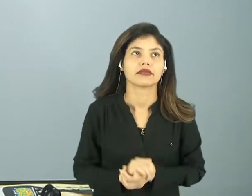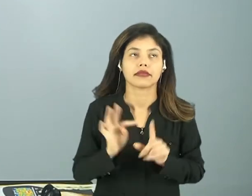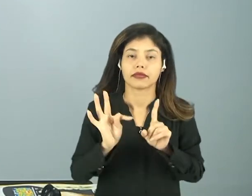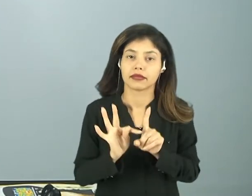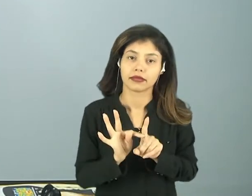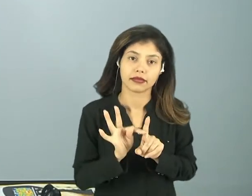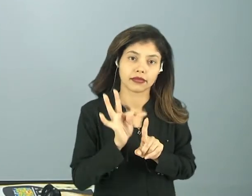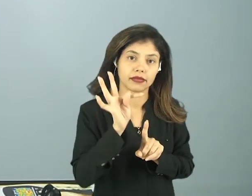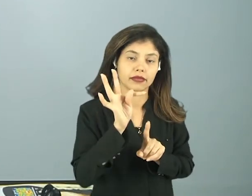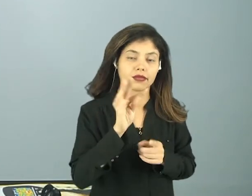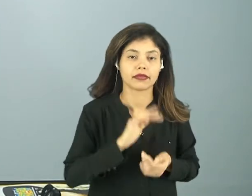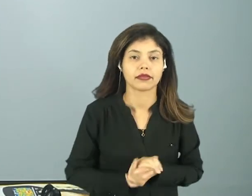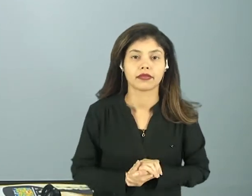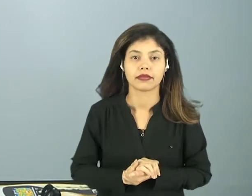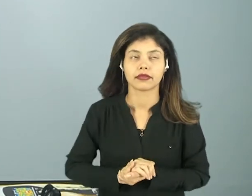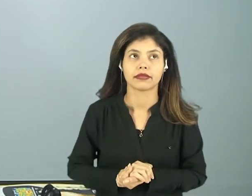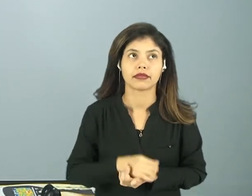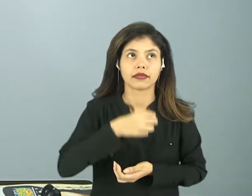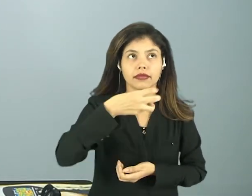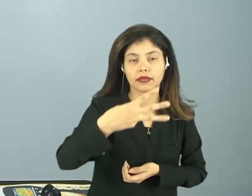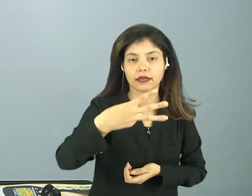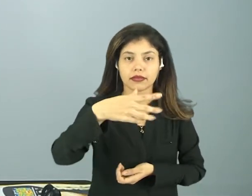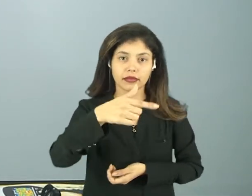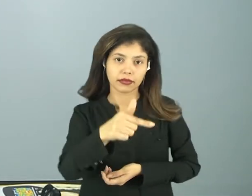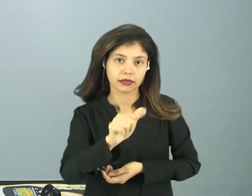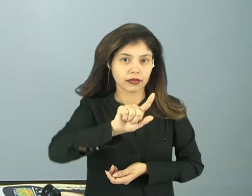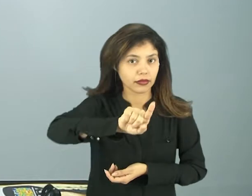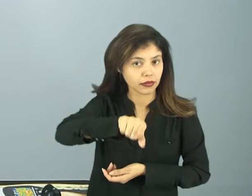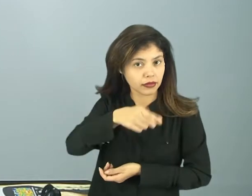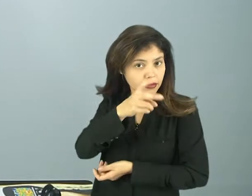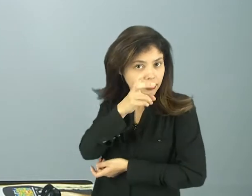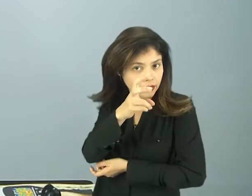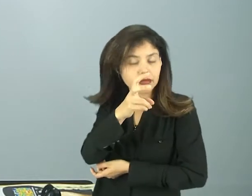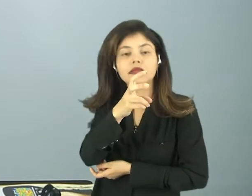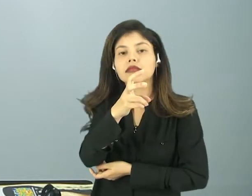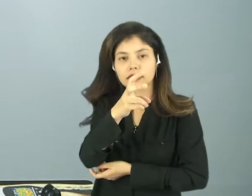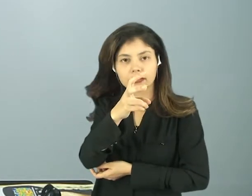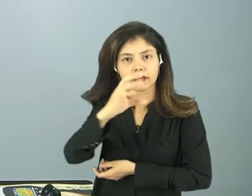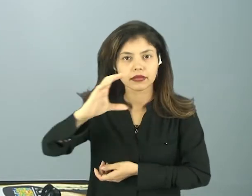mede, a sua temperatura mediu